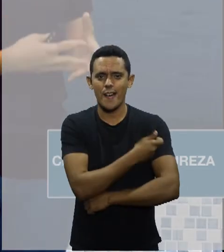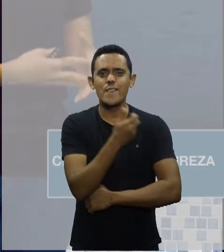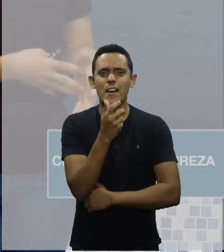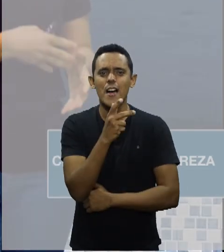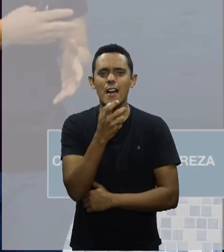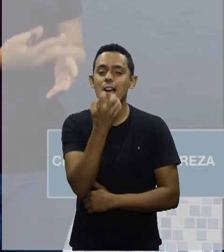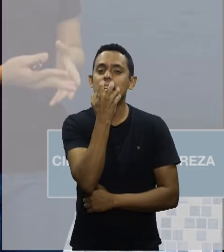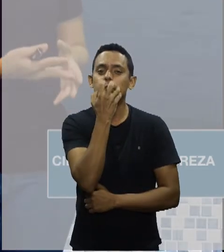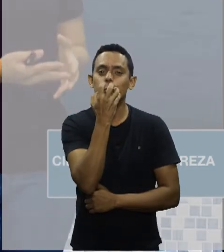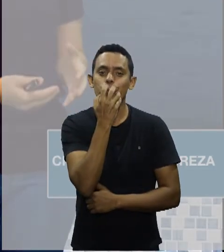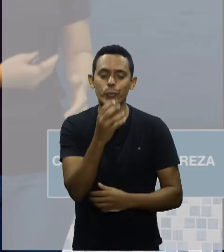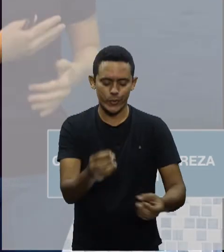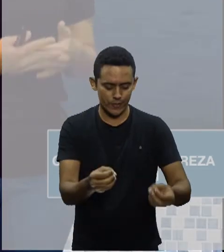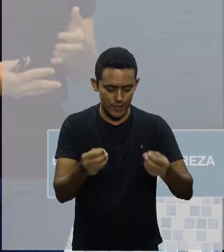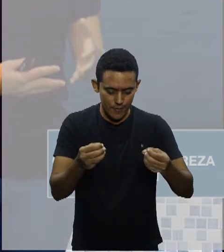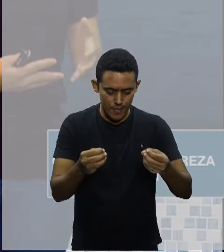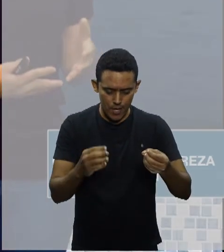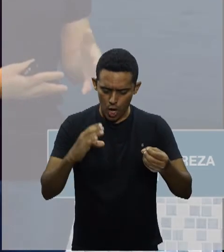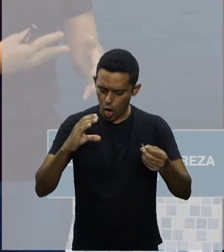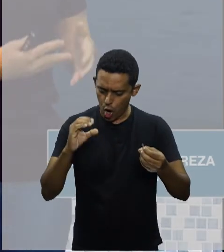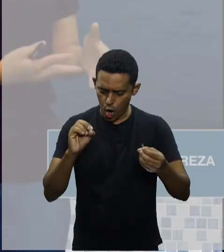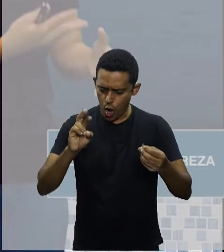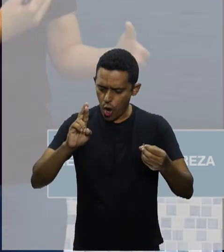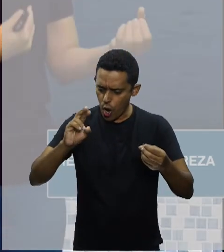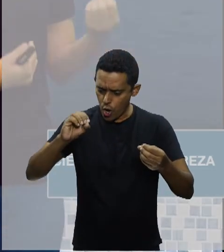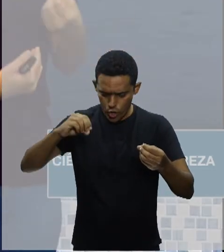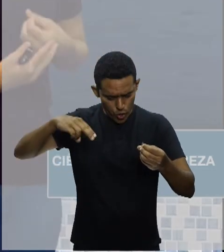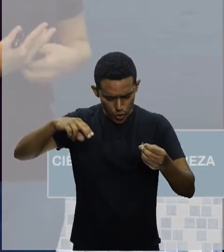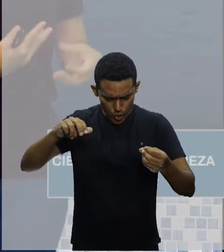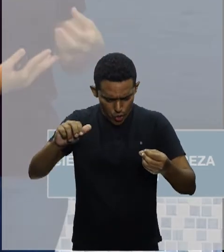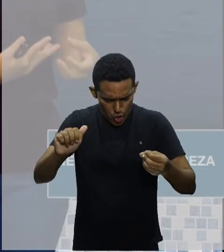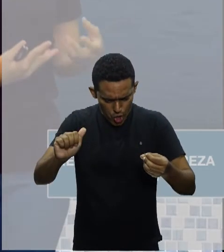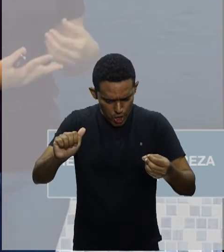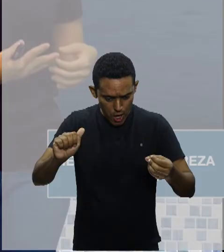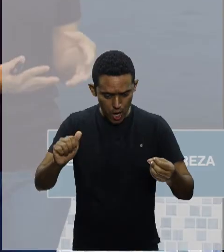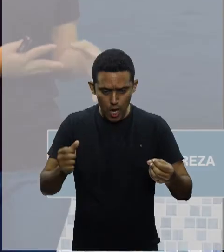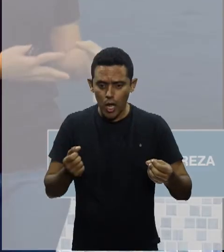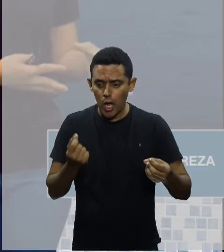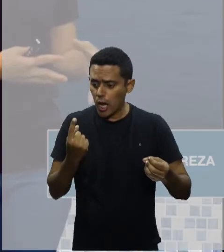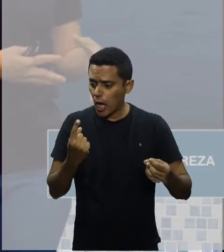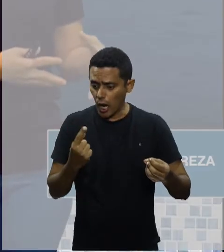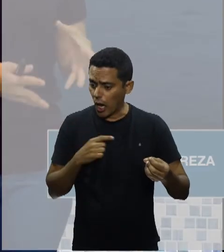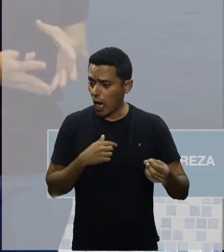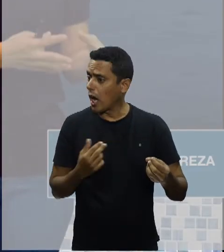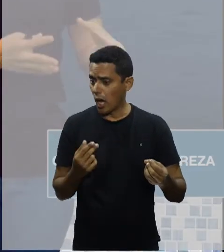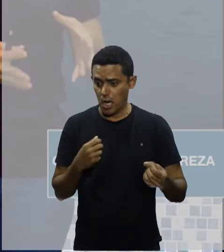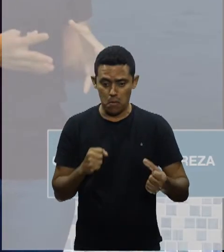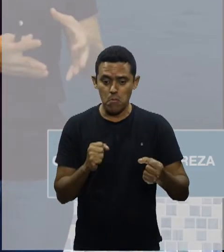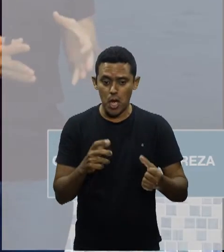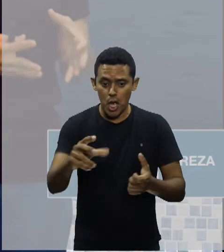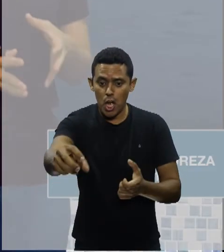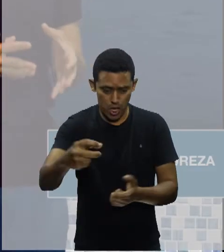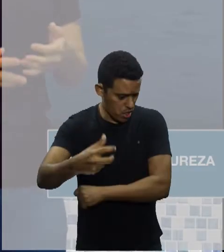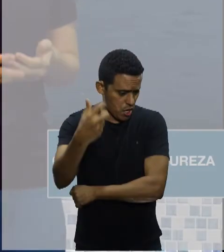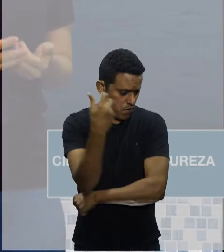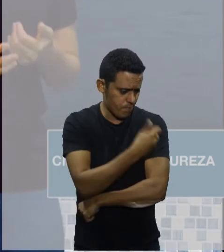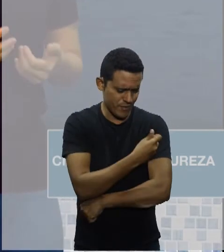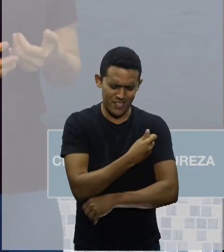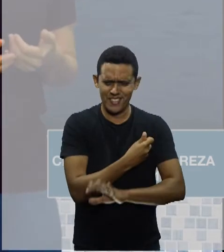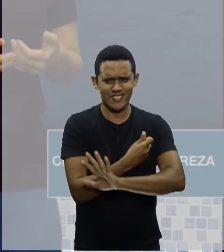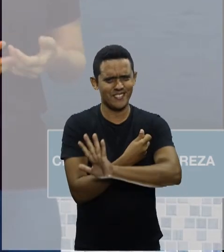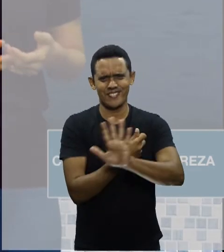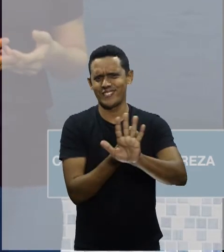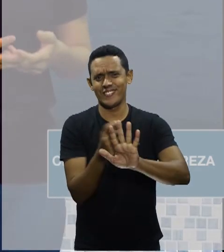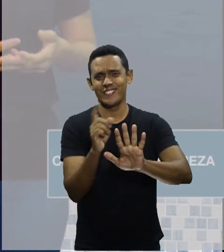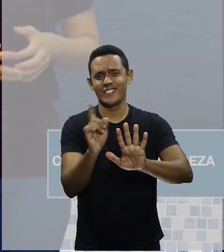ele acomete não só o humano mas também animais então os cães eles têm uma vacina contra o coronavírus mas é um vírus diferente desse que